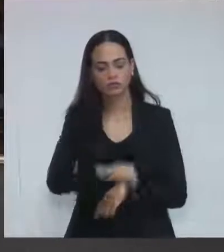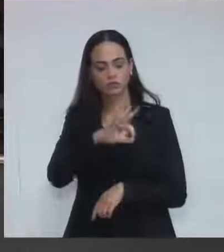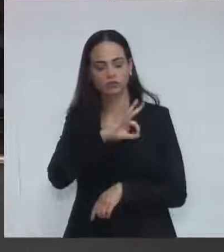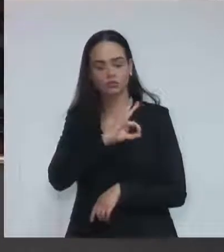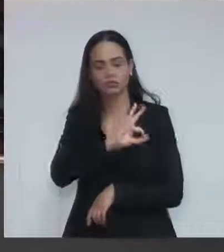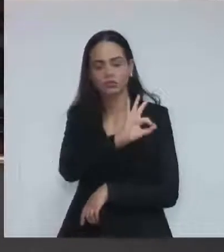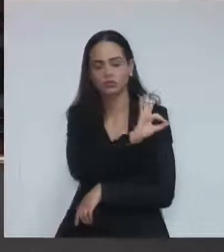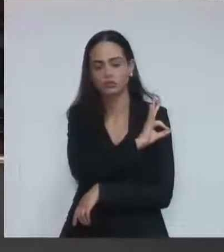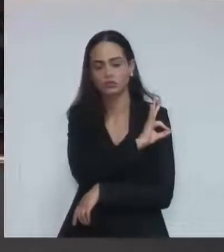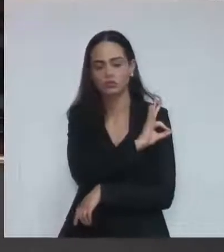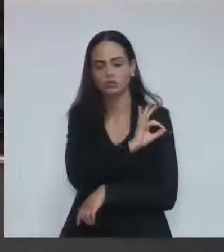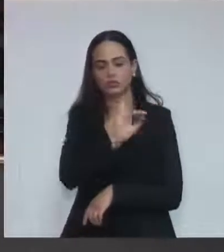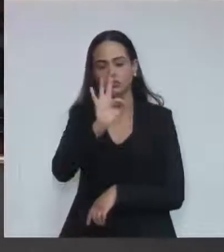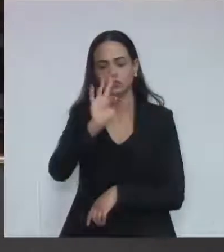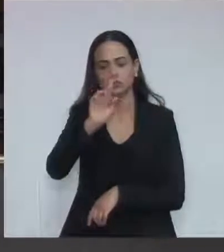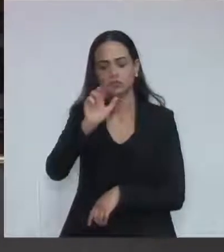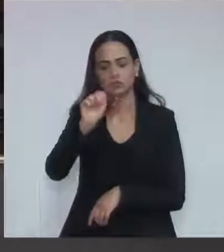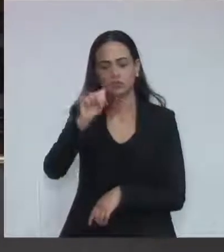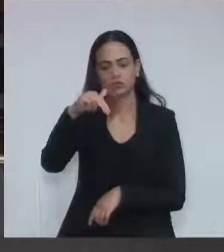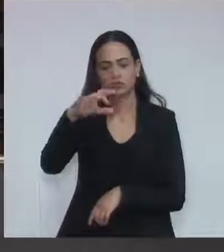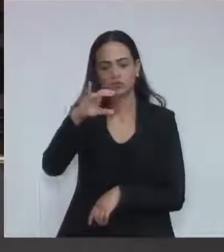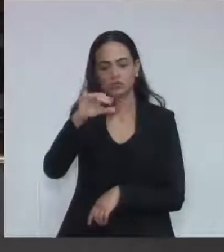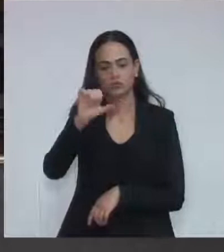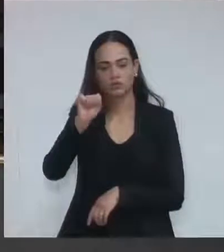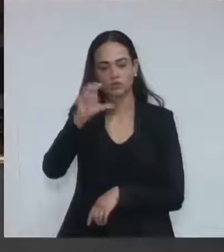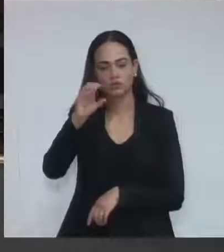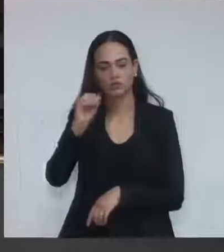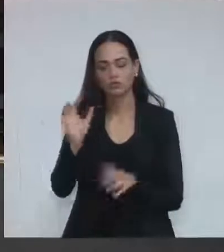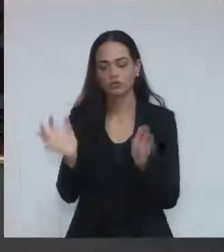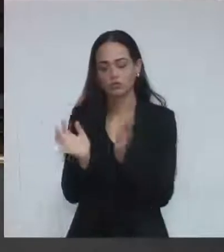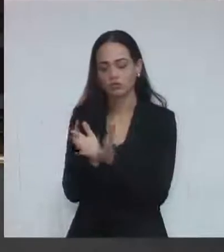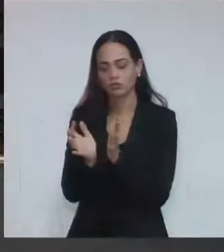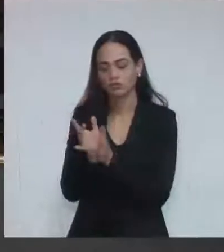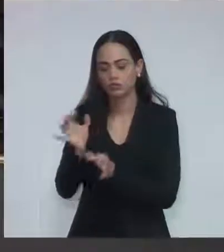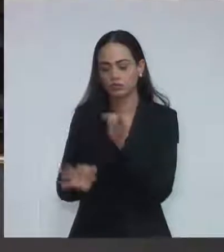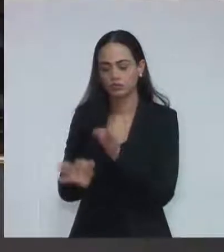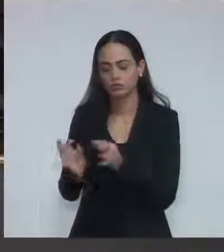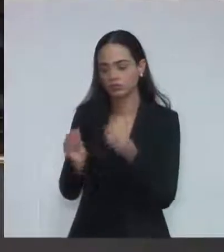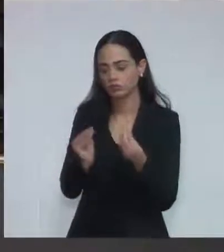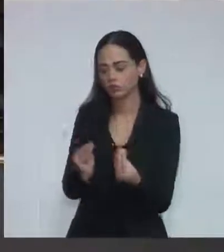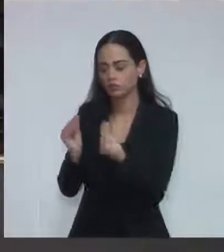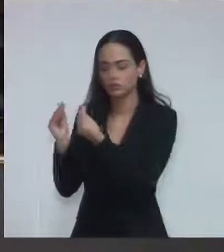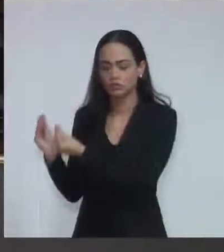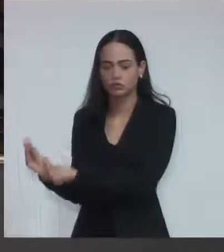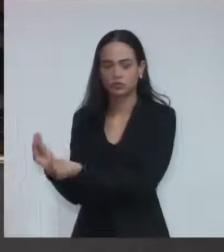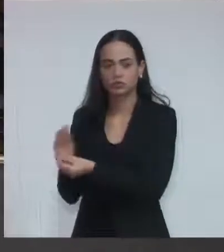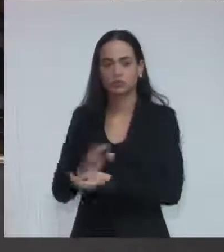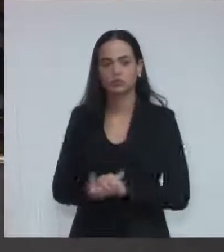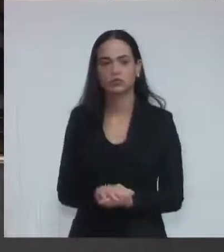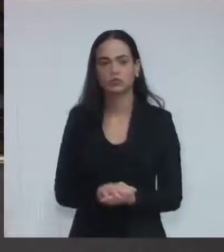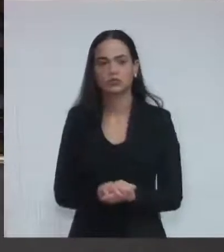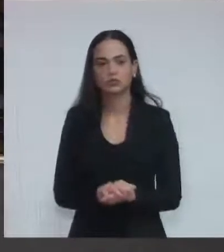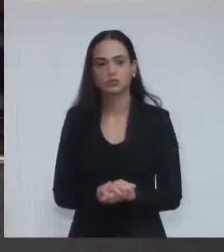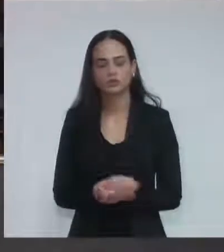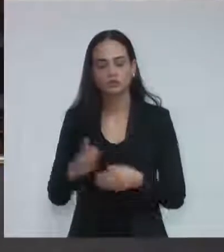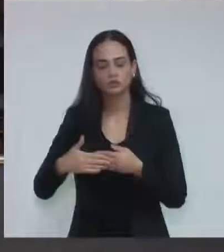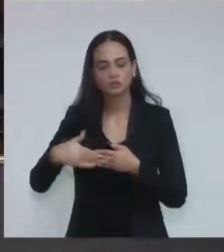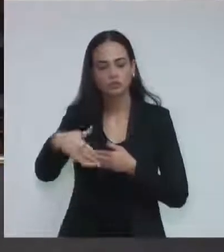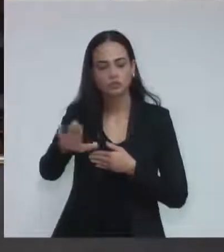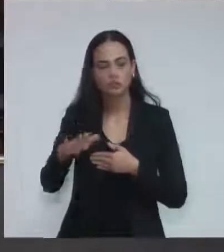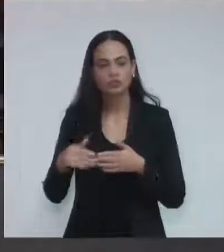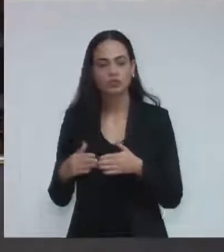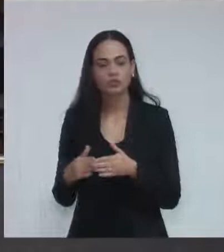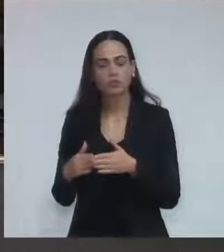Assis Nunes de Almeida. Encaminhe-se à Procuradoria Jurídica as comissões permanentes. Requerimentos. Requerimento